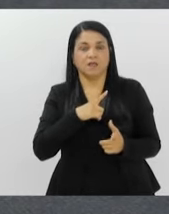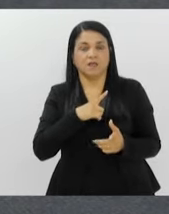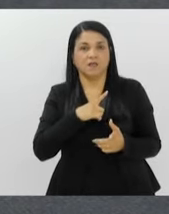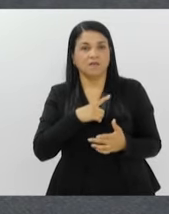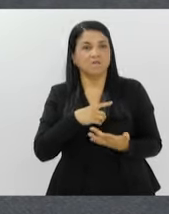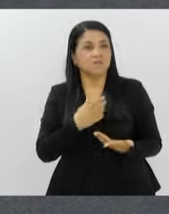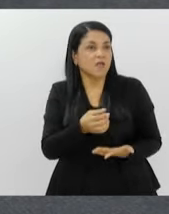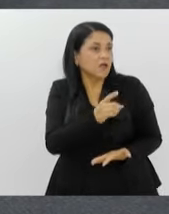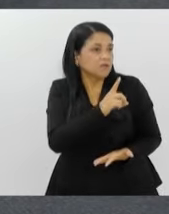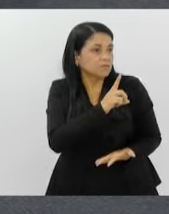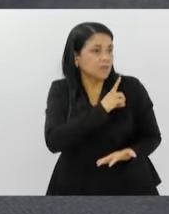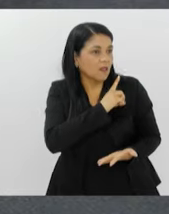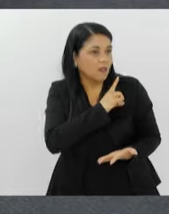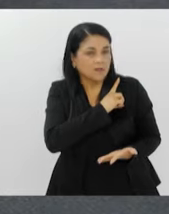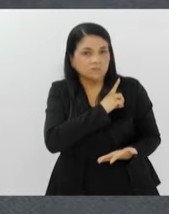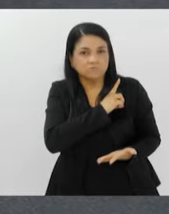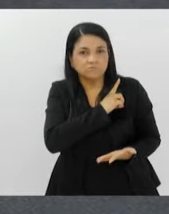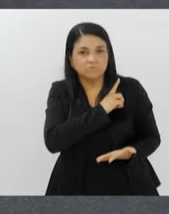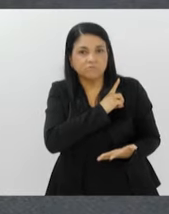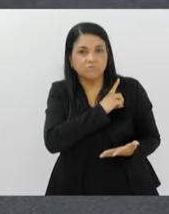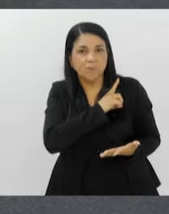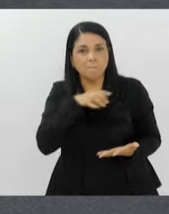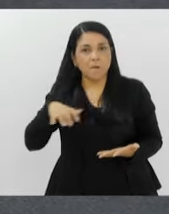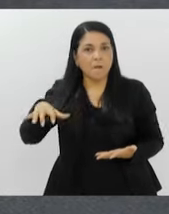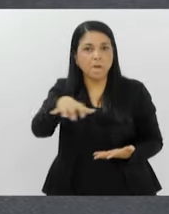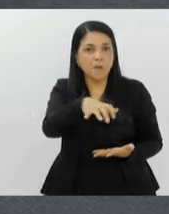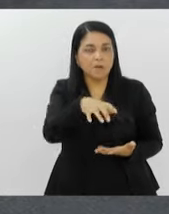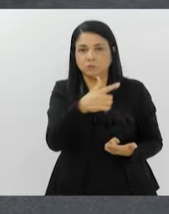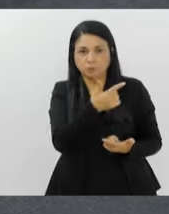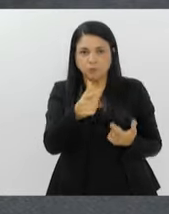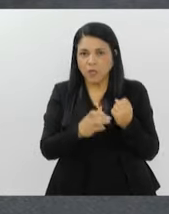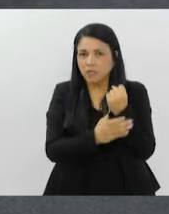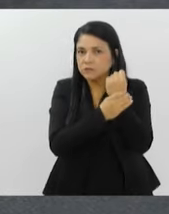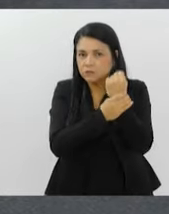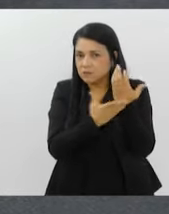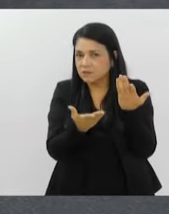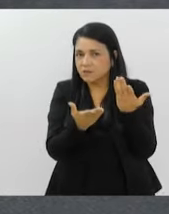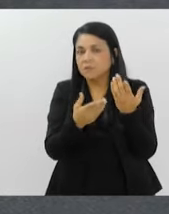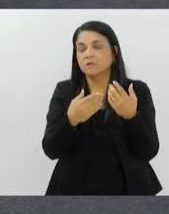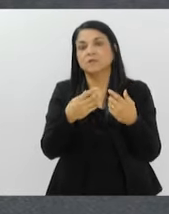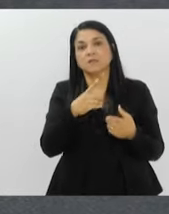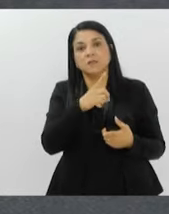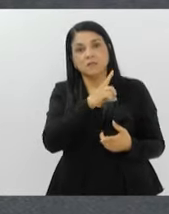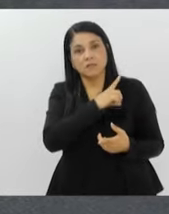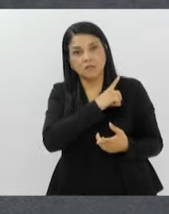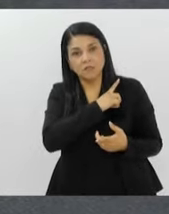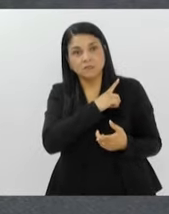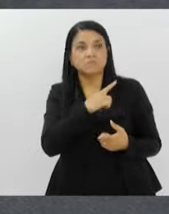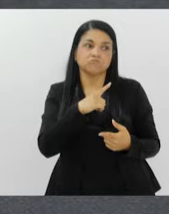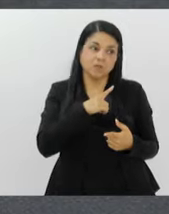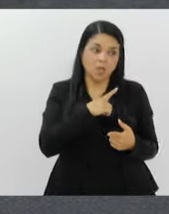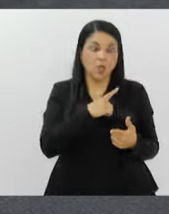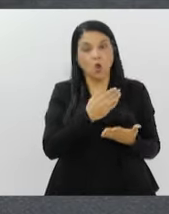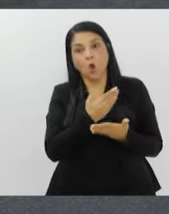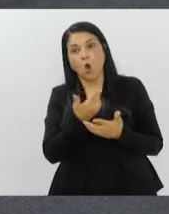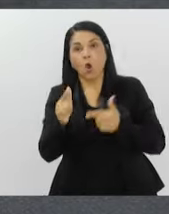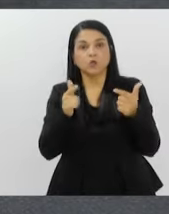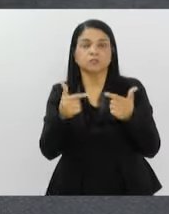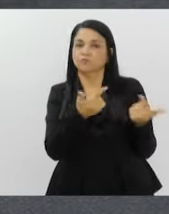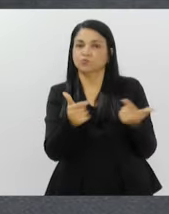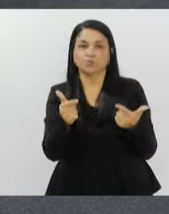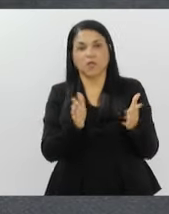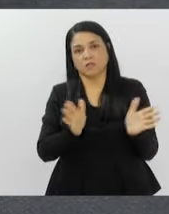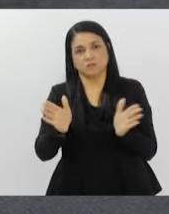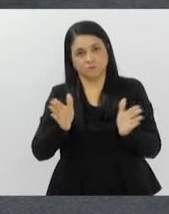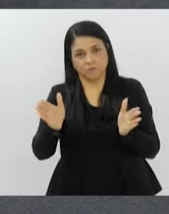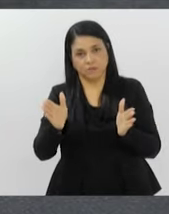delegacias do poder público não haja garantia Há muitas delegacias que tem e muitas que não t acessibilidade então